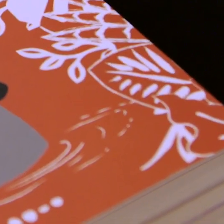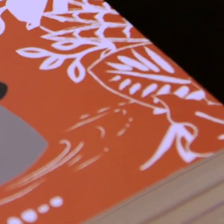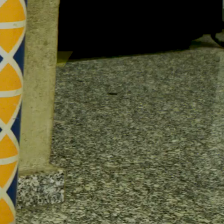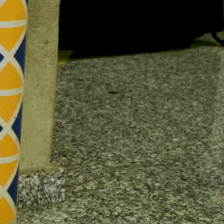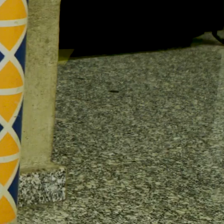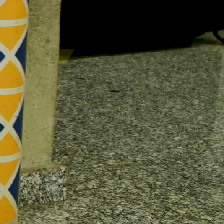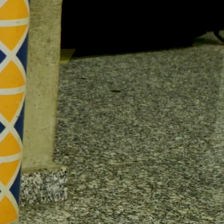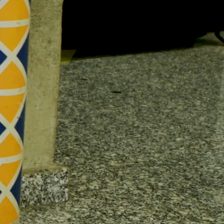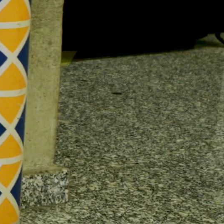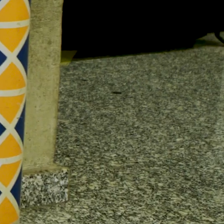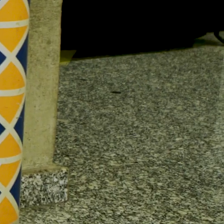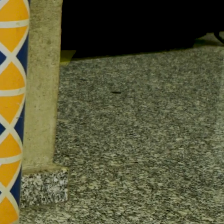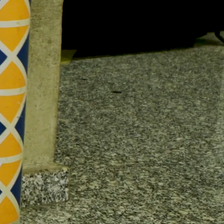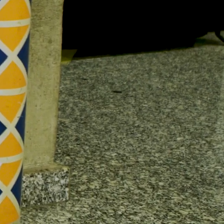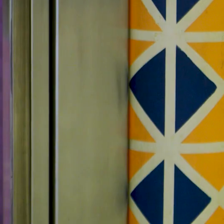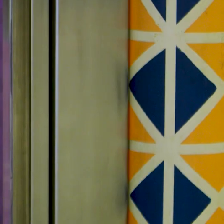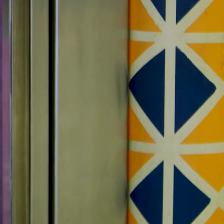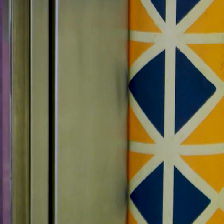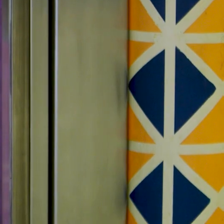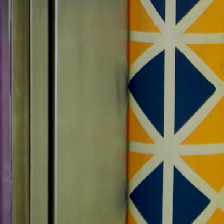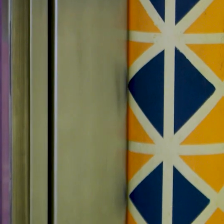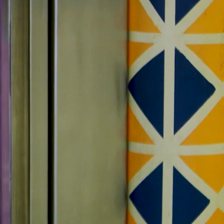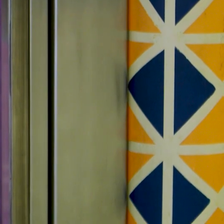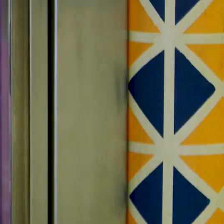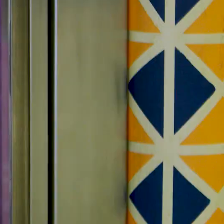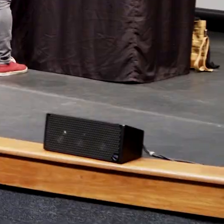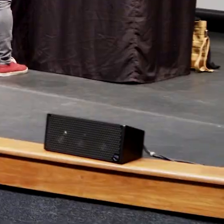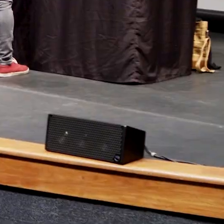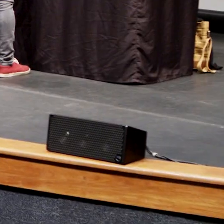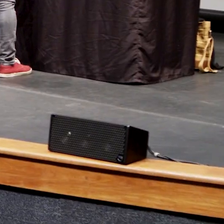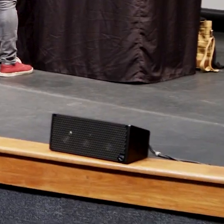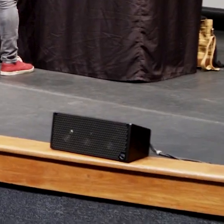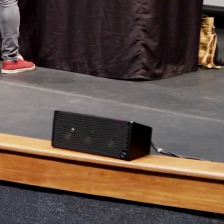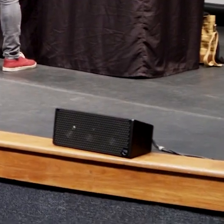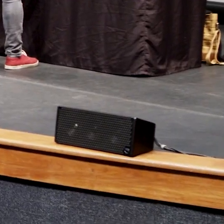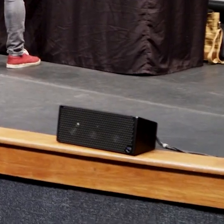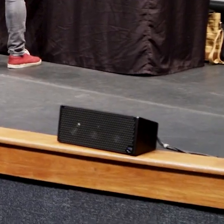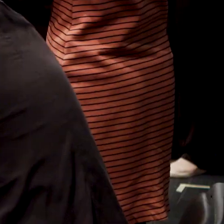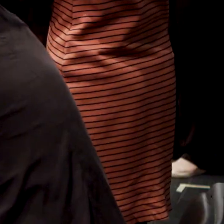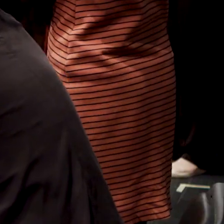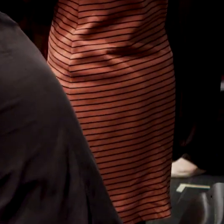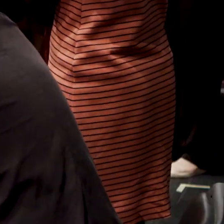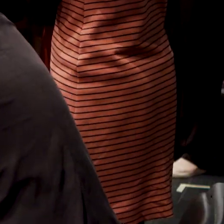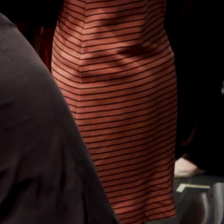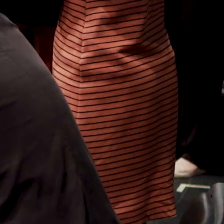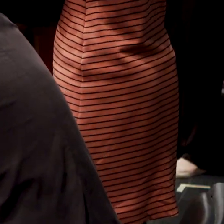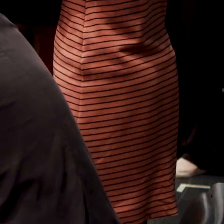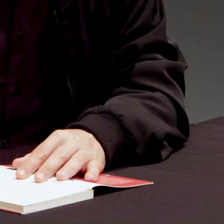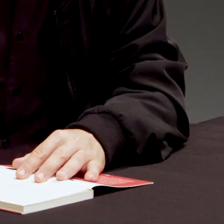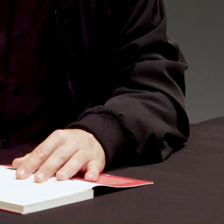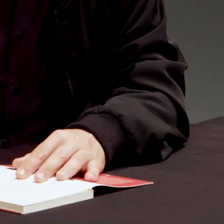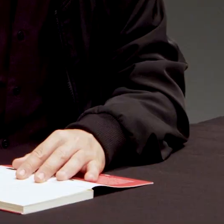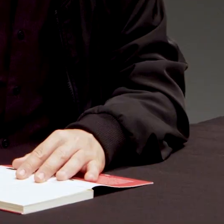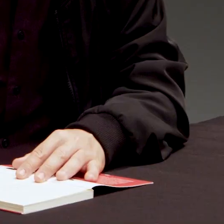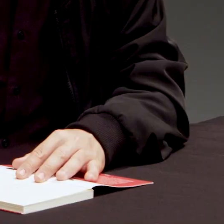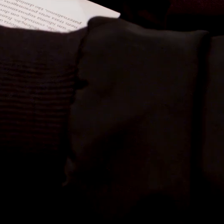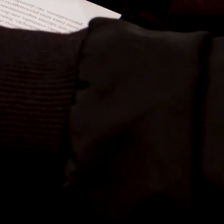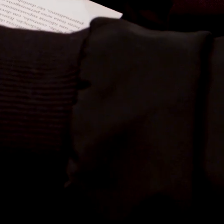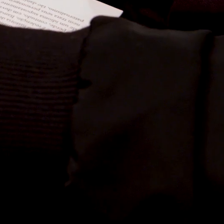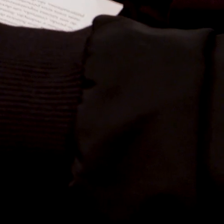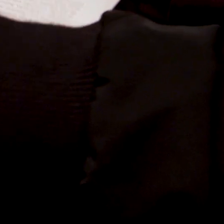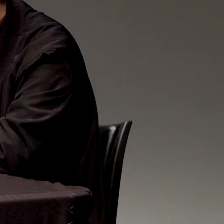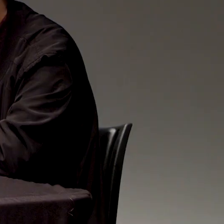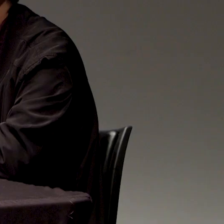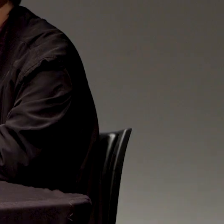a Odisseia. Agora, vemos o cartaz do evento Sempre um Papo com o autor. Dentro do teatro, uma fila de pessoas que aguardam para terem